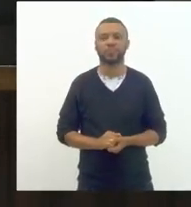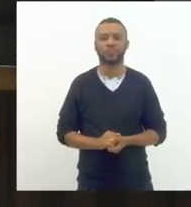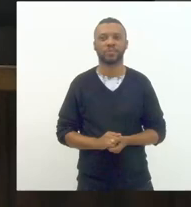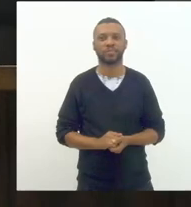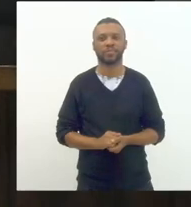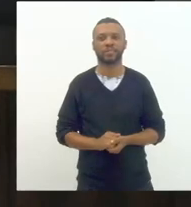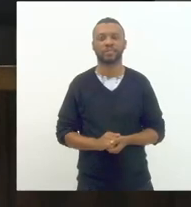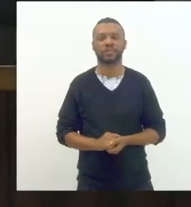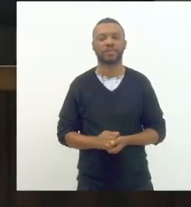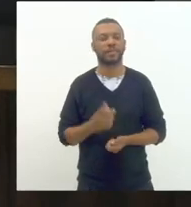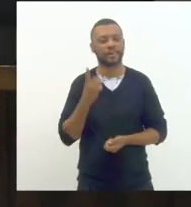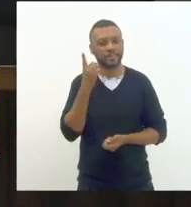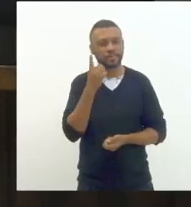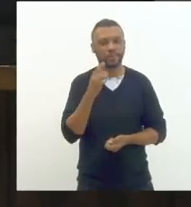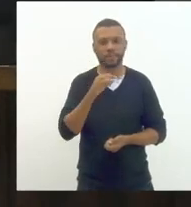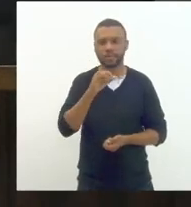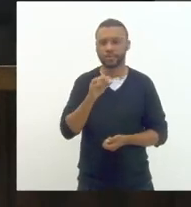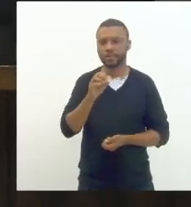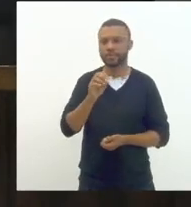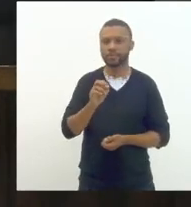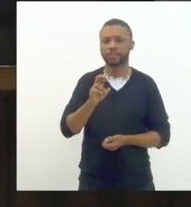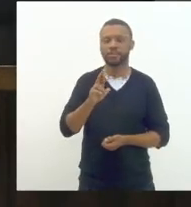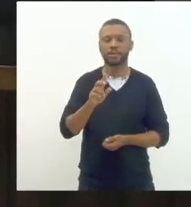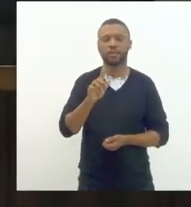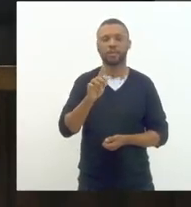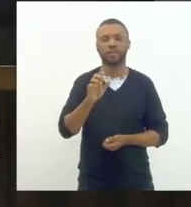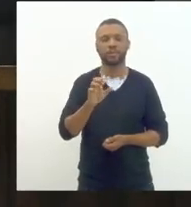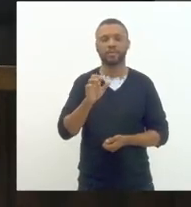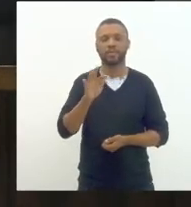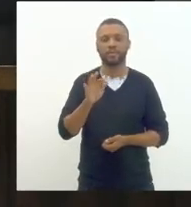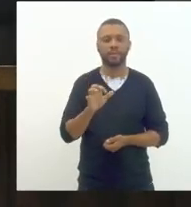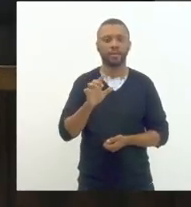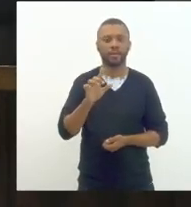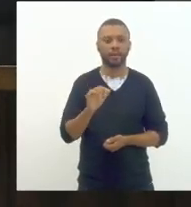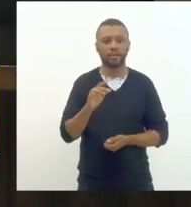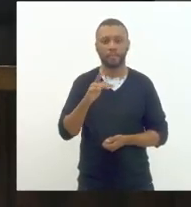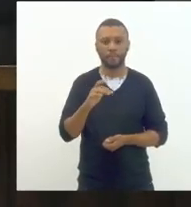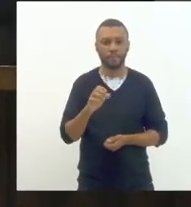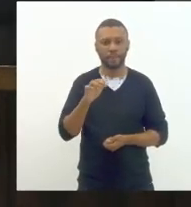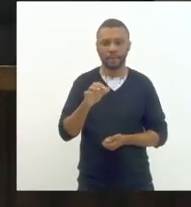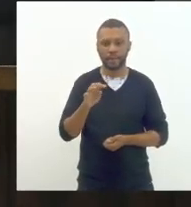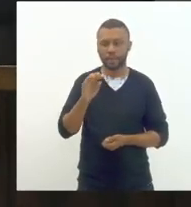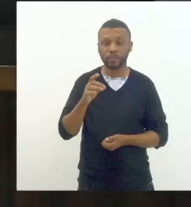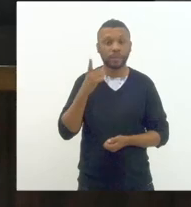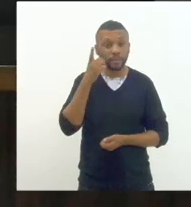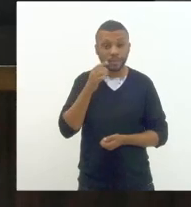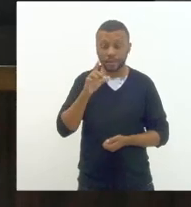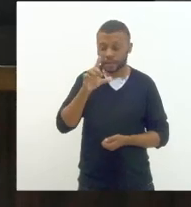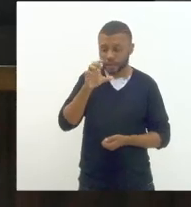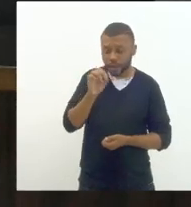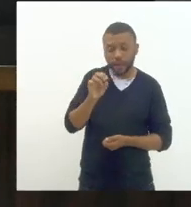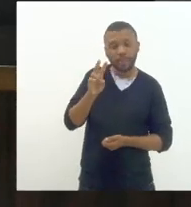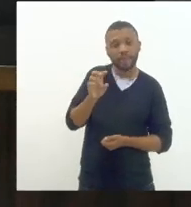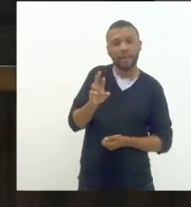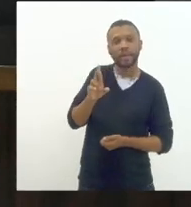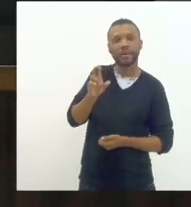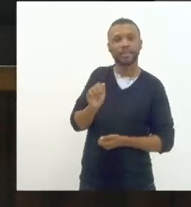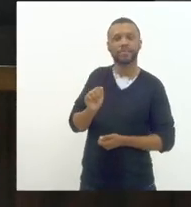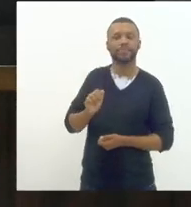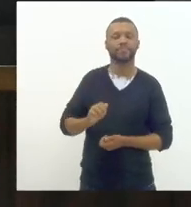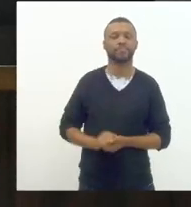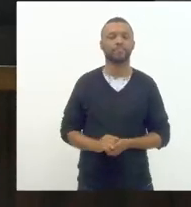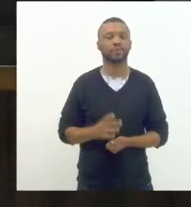Bittencourt. Deputado Jorge Felipe Neto. Deputado Jorge Felipe Neto. Deputado Léo Vieira. Deputado Léo